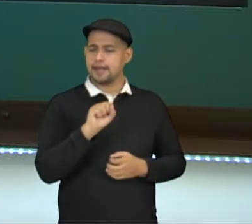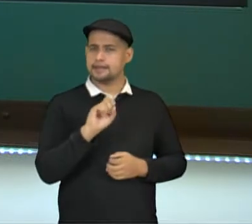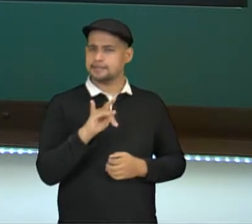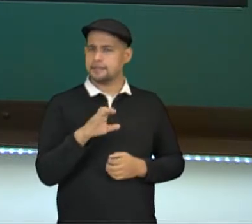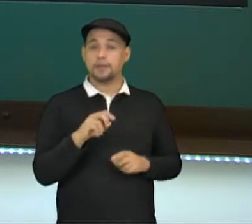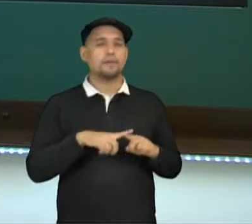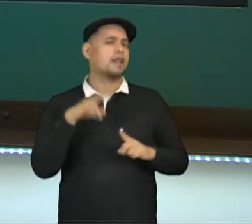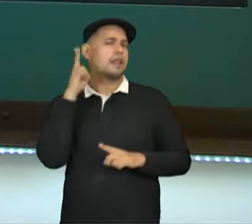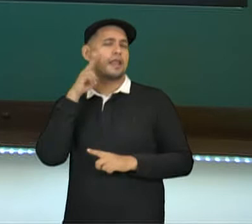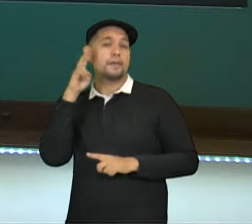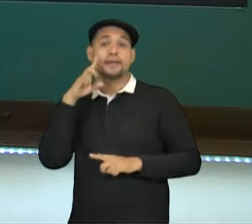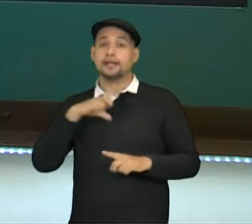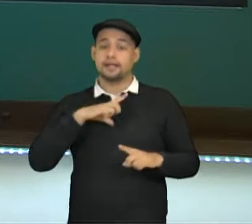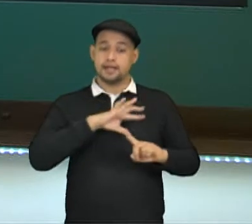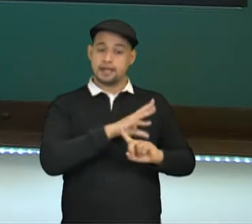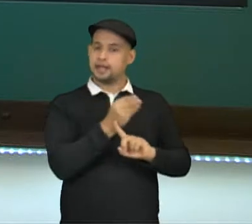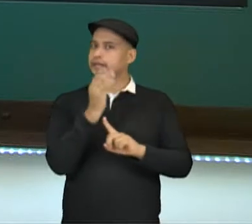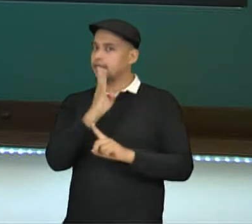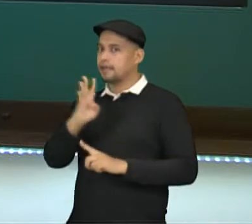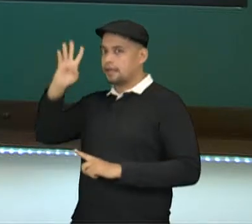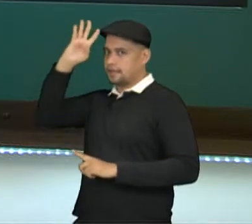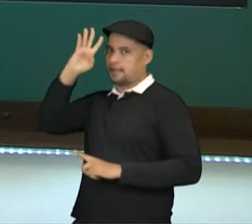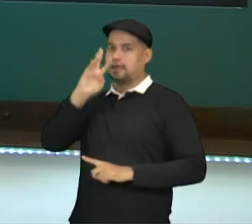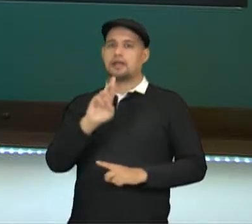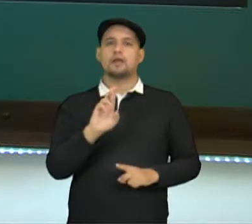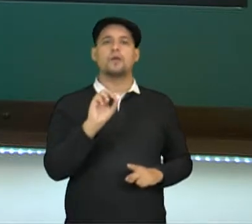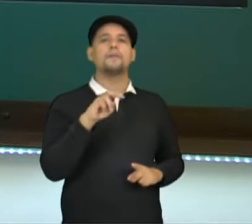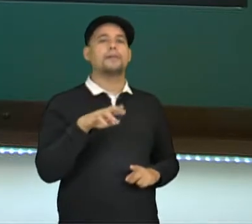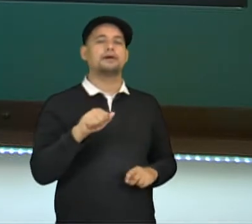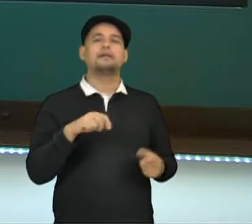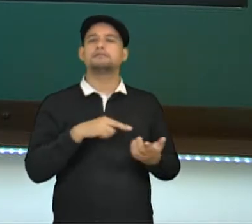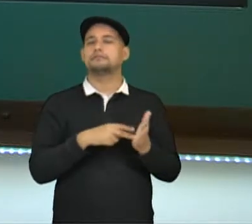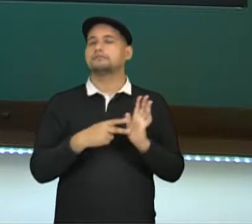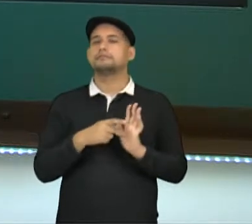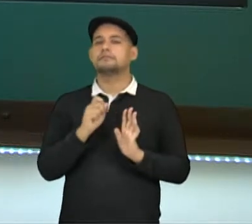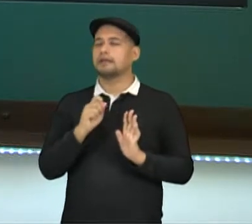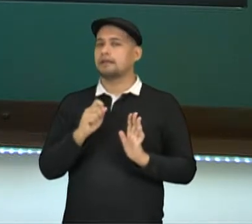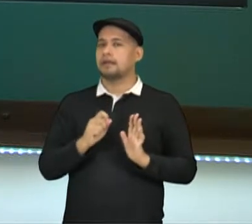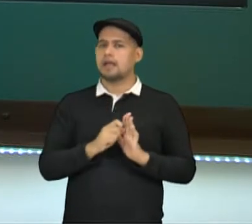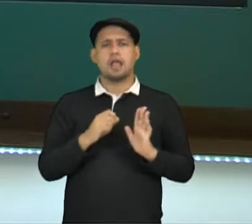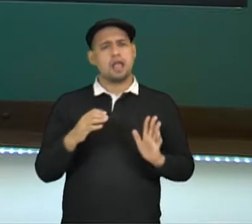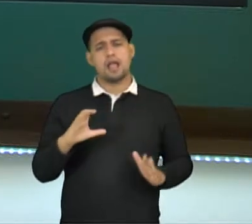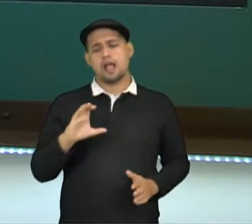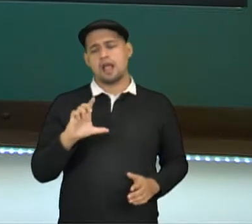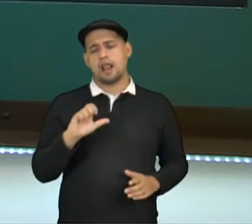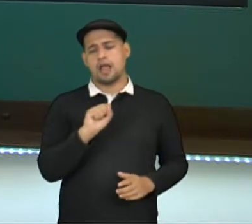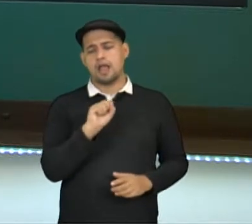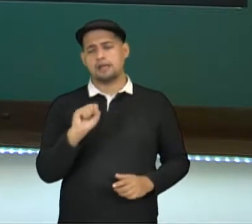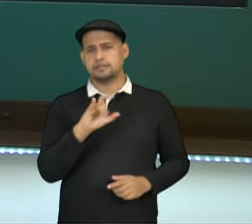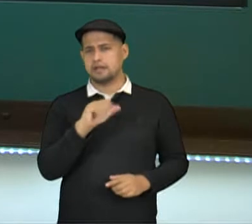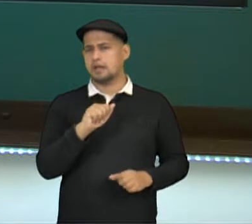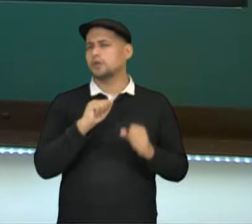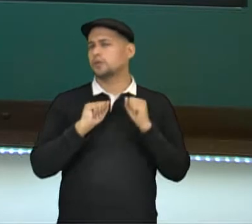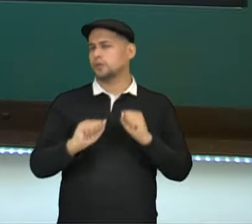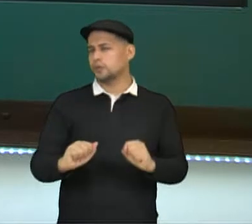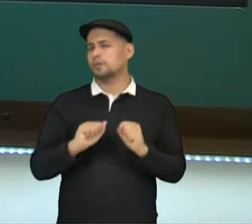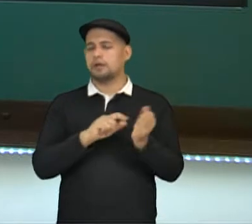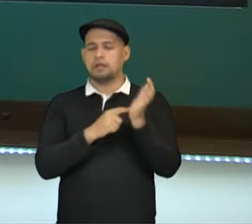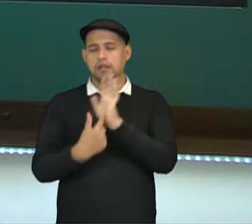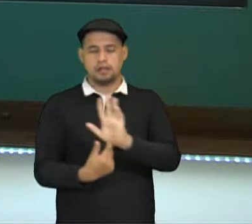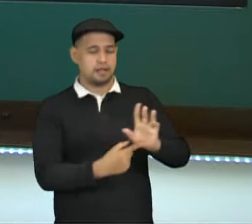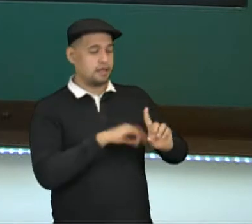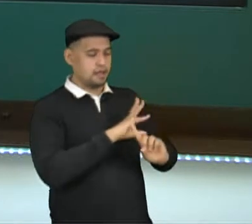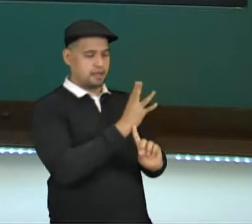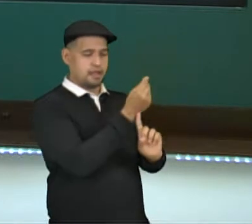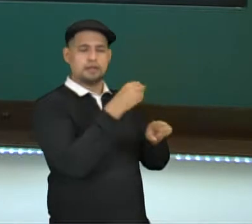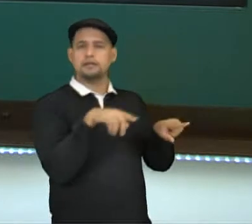que nós temos a arte greco-romana, que é considerada arte clássica. Clássica porque tudo pode ser classificado através dessa arte.